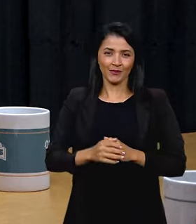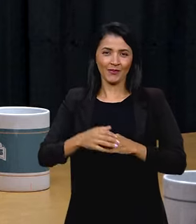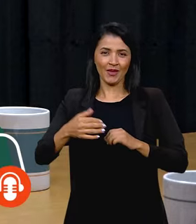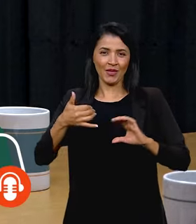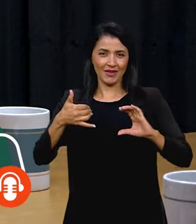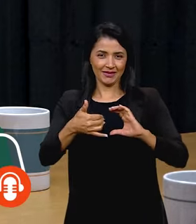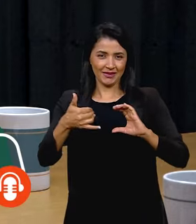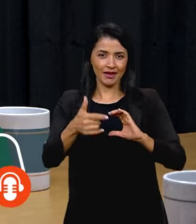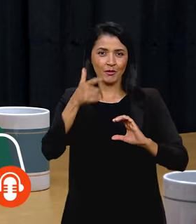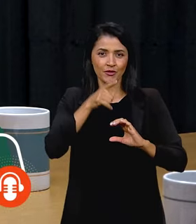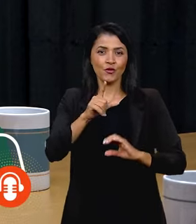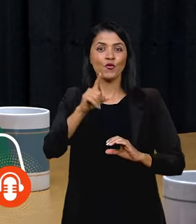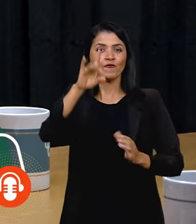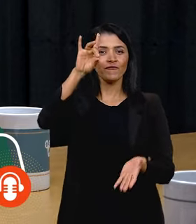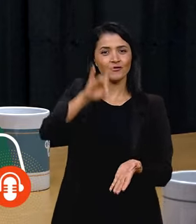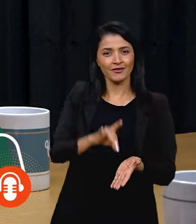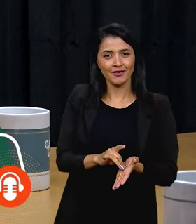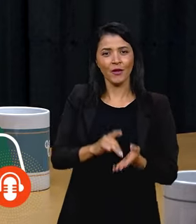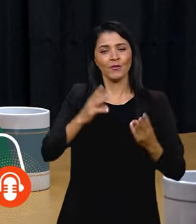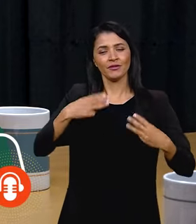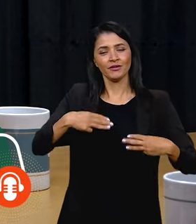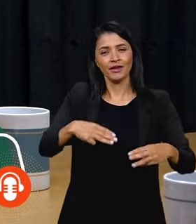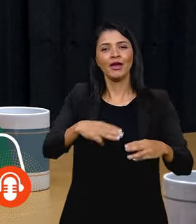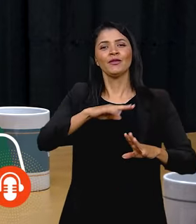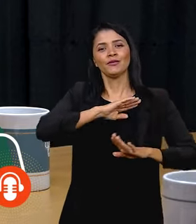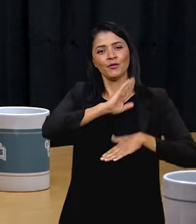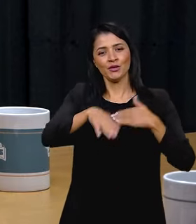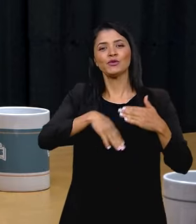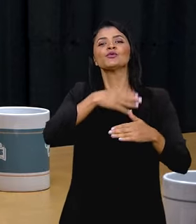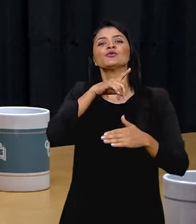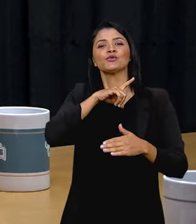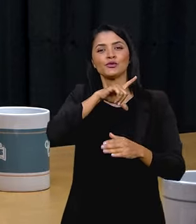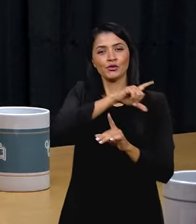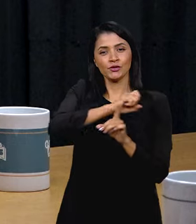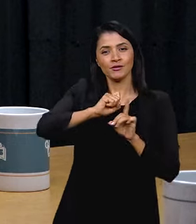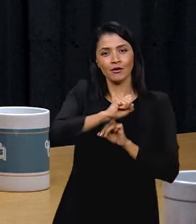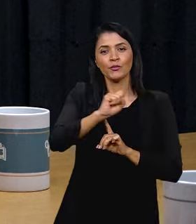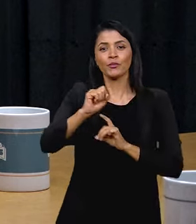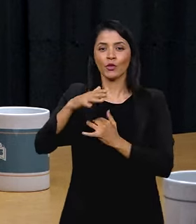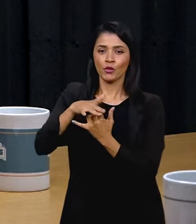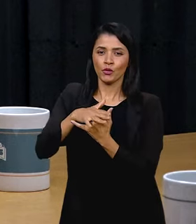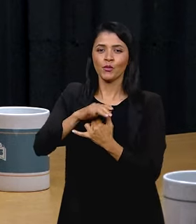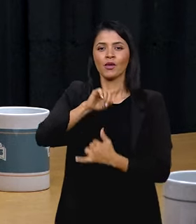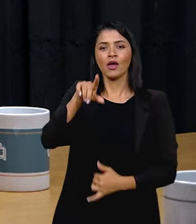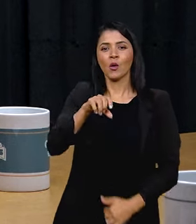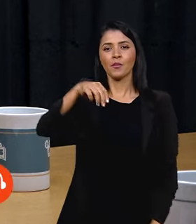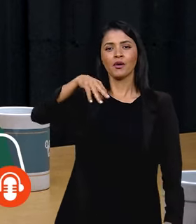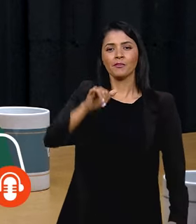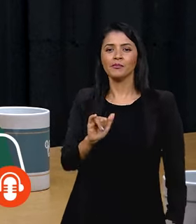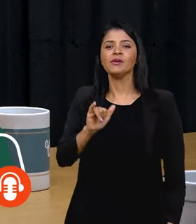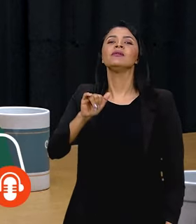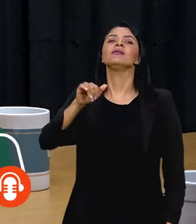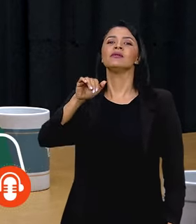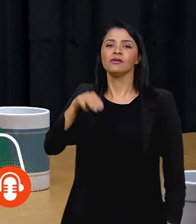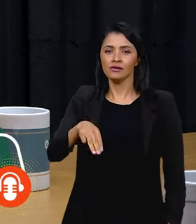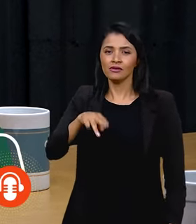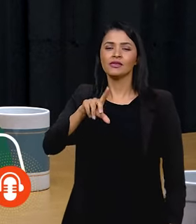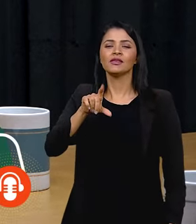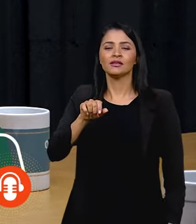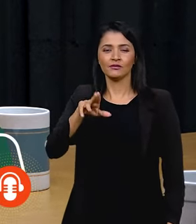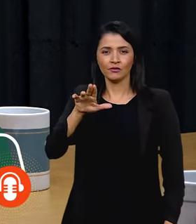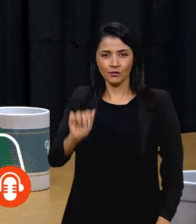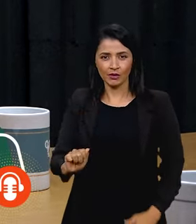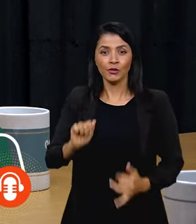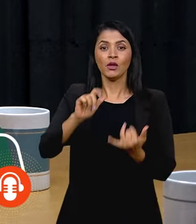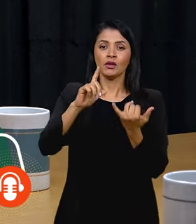WhatsApp Busque o canal oficial Ministério do Desenvolvimento Social no YouTube @m desenvolvimento pelo